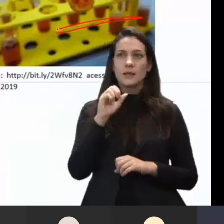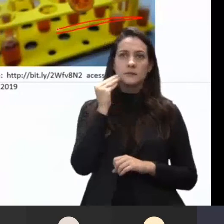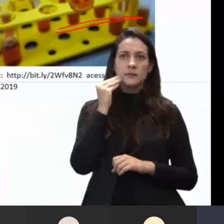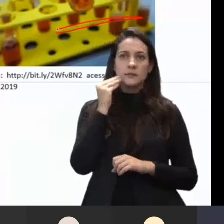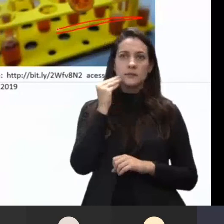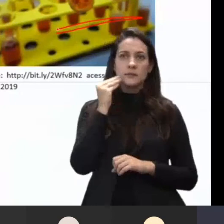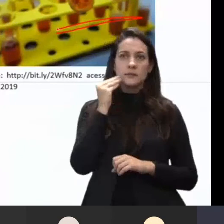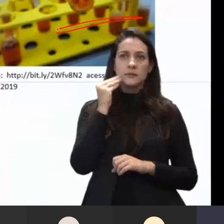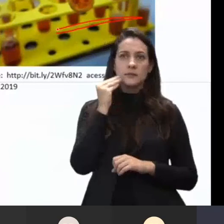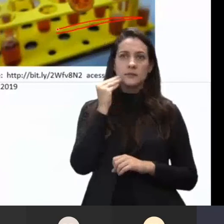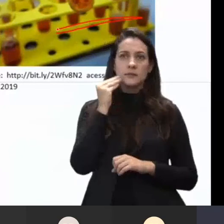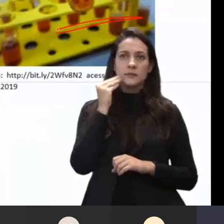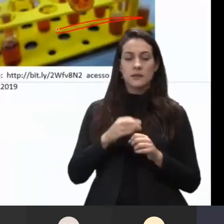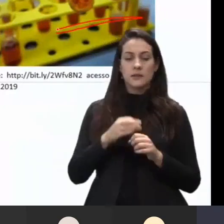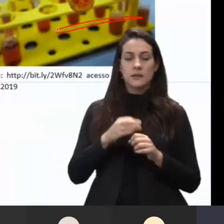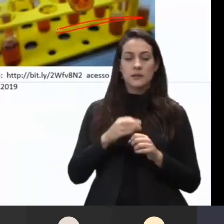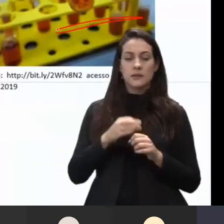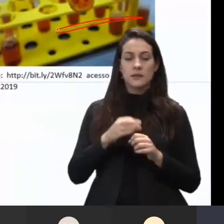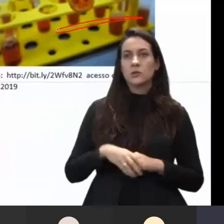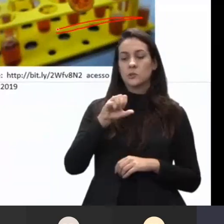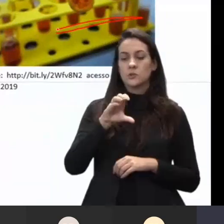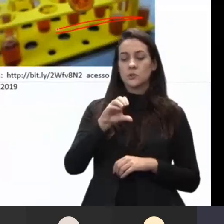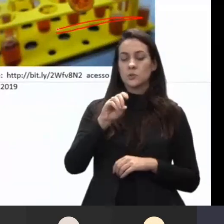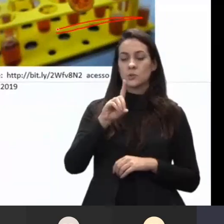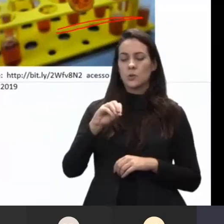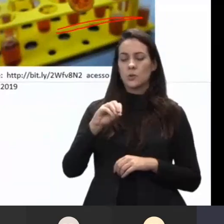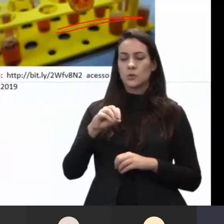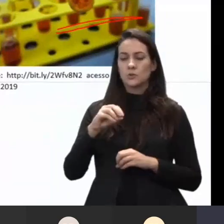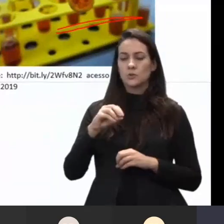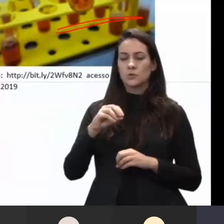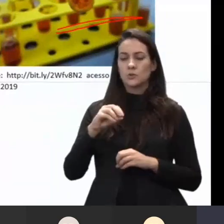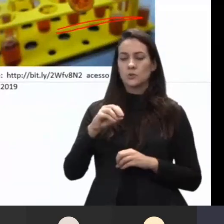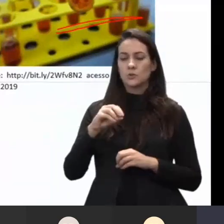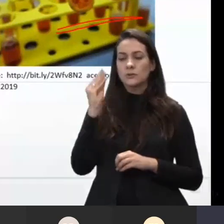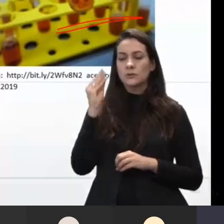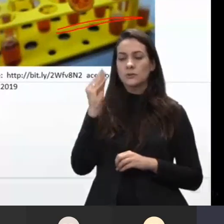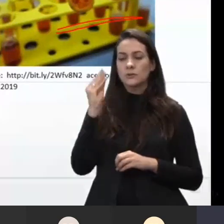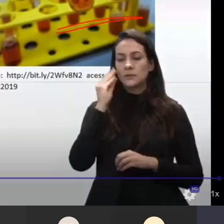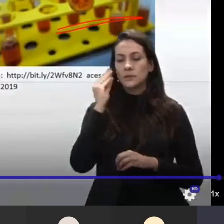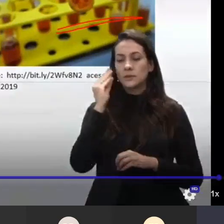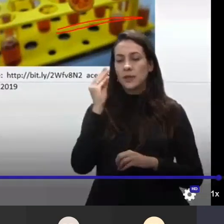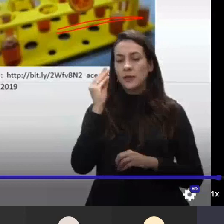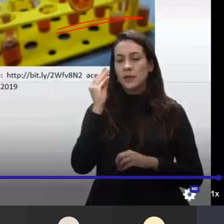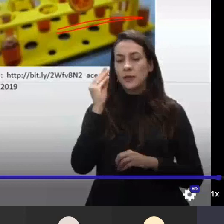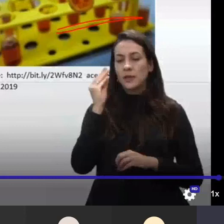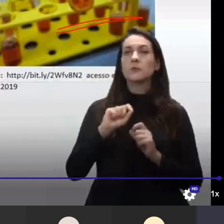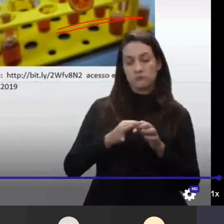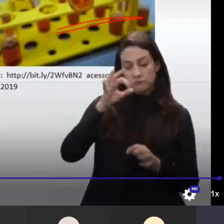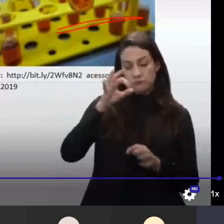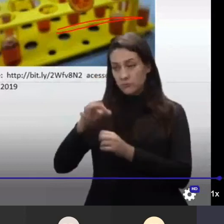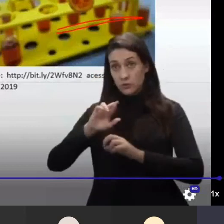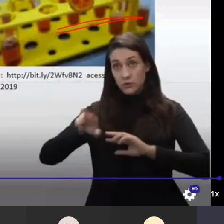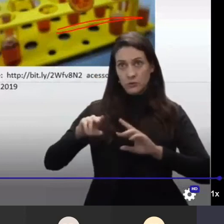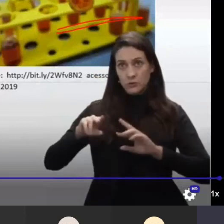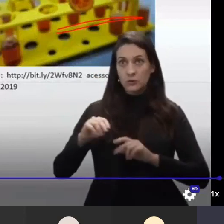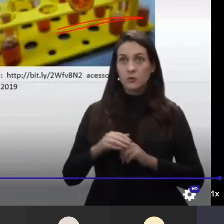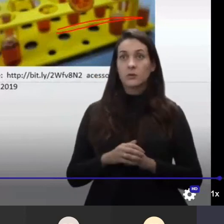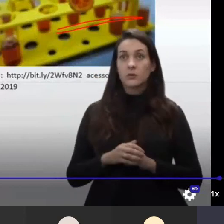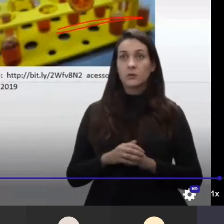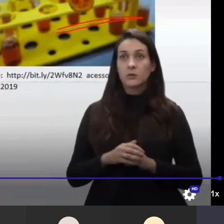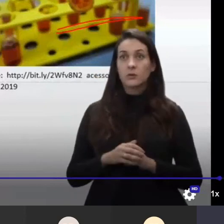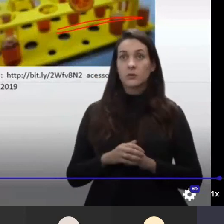diferentes concentrações de hipocloreto de sódio. O que você ia fazer? Você ia colocar nos tubos, com meio de cultura, diferentes concentrações de